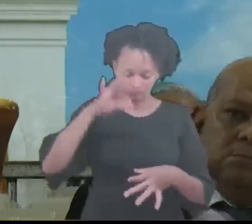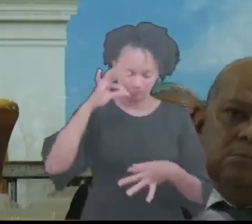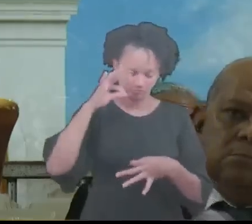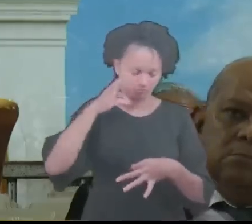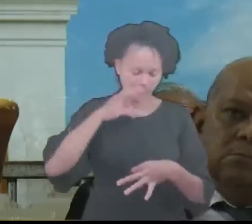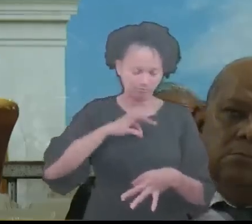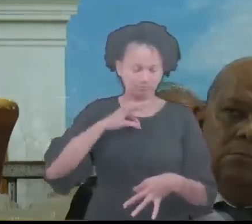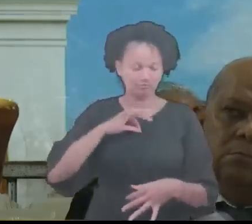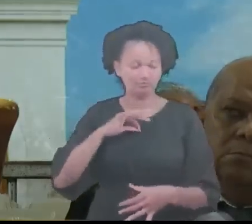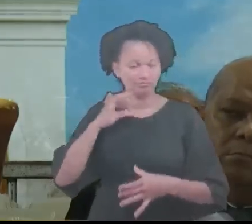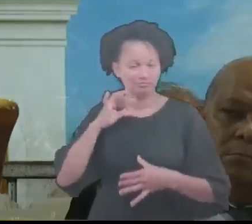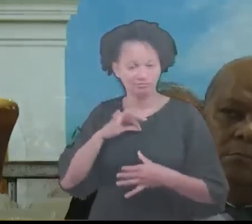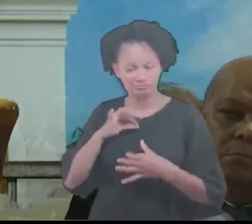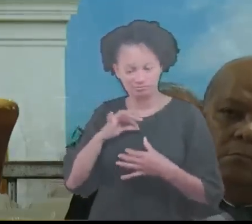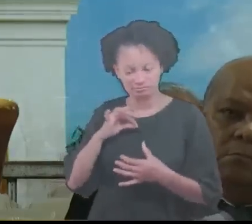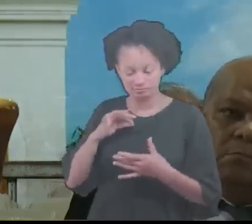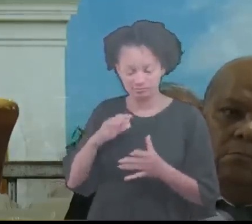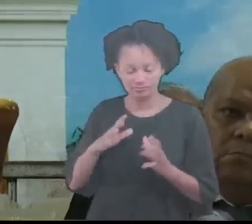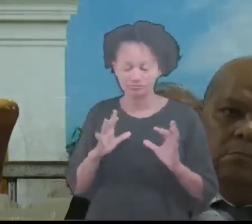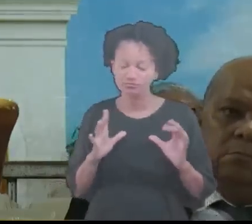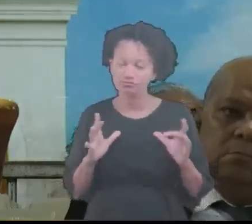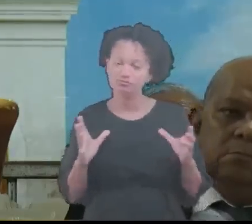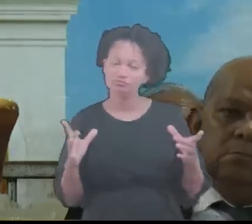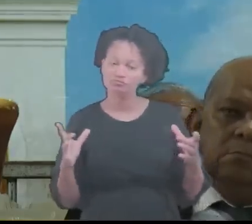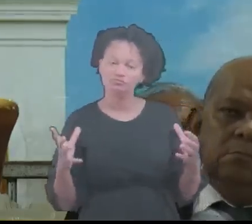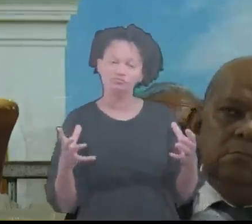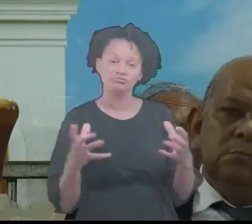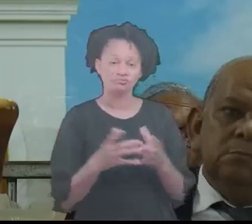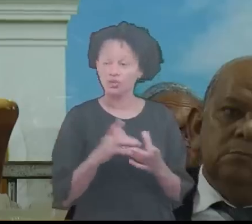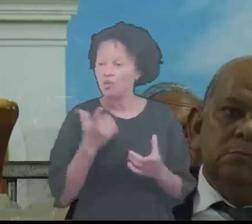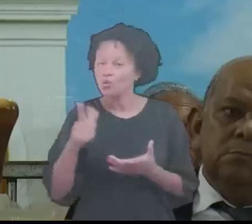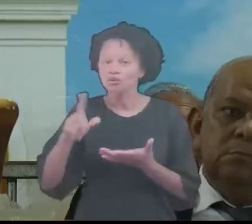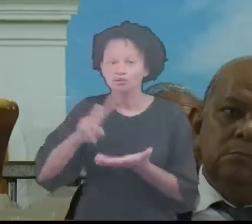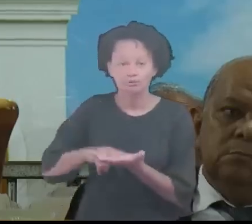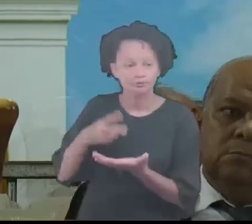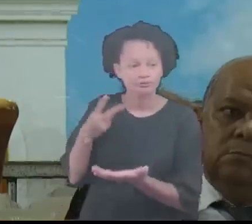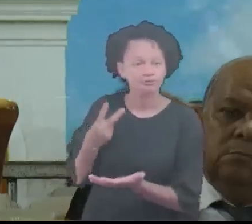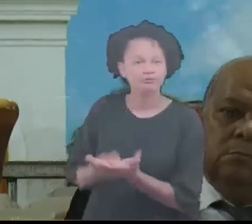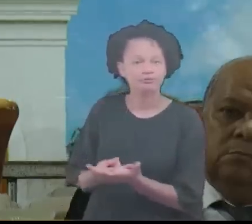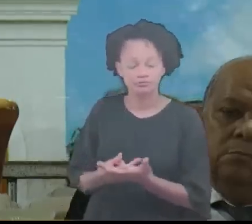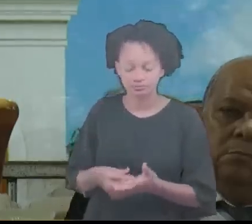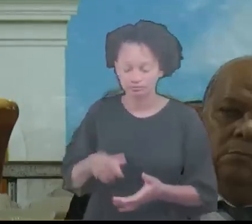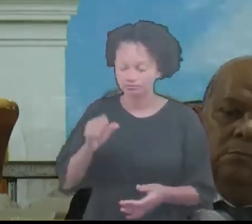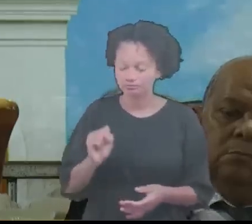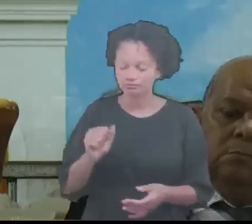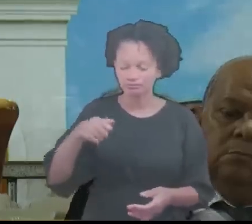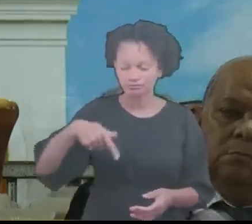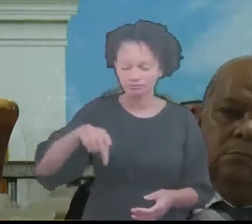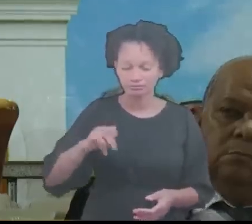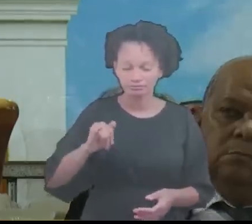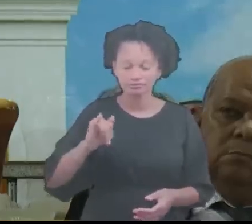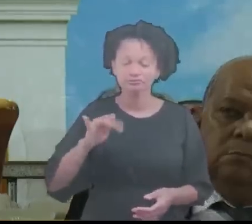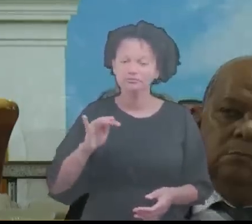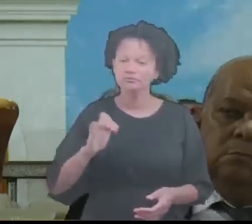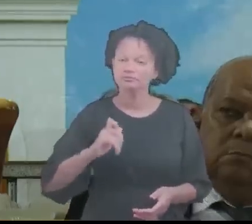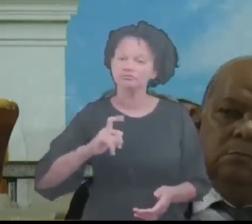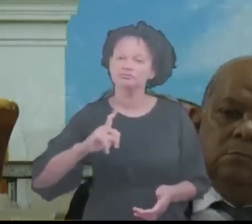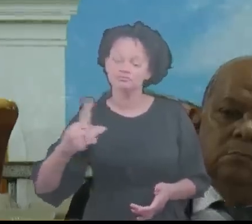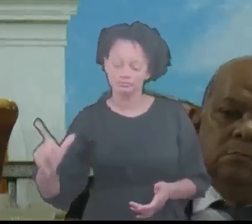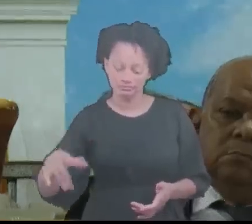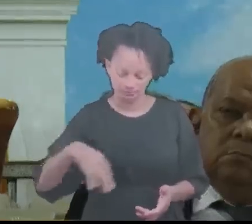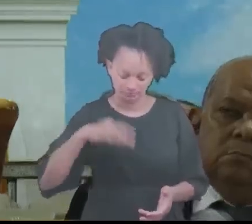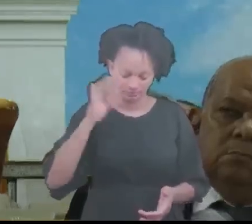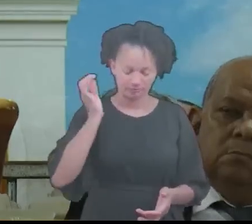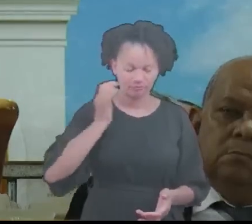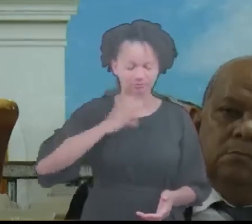mirra, um ramalhete, como diz essa tradução, mas outras traduções dizem um saquitel. Uma noiva que passava com um